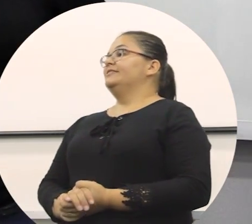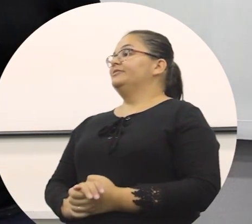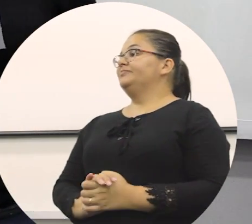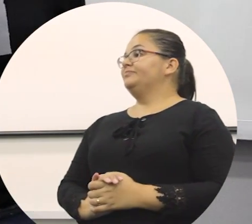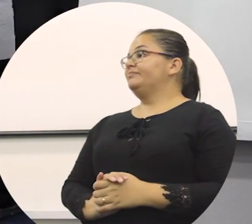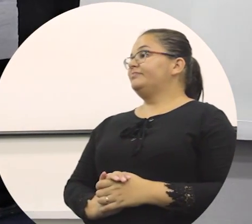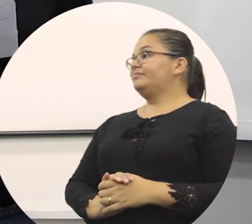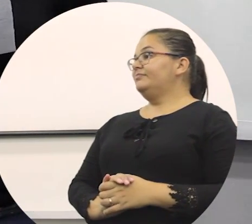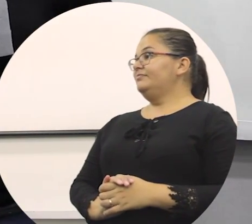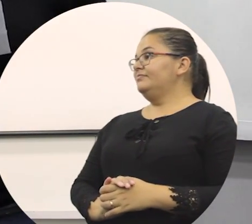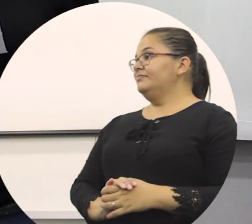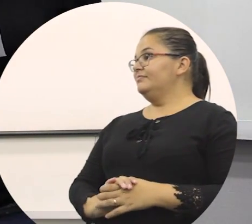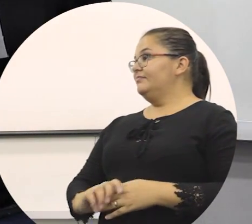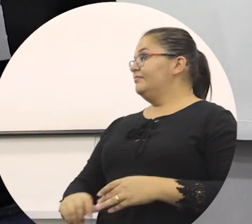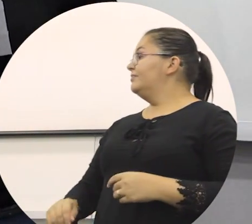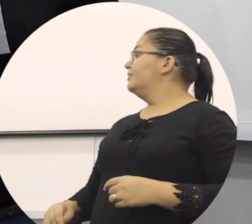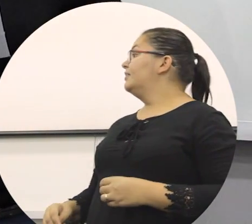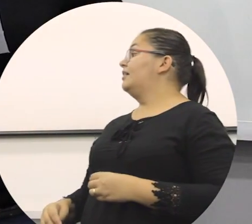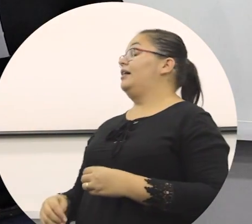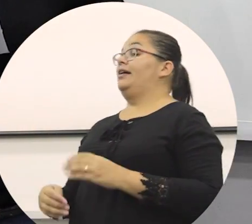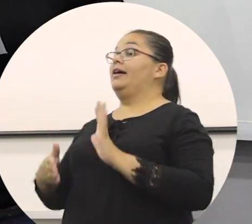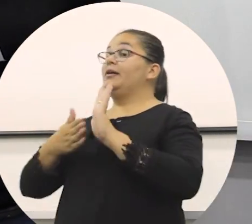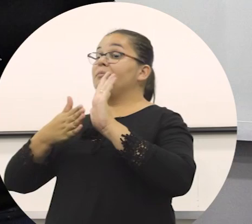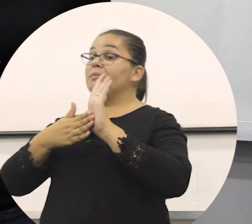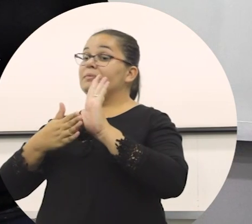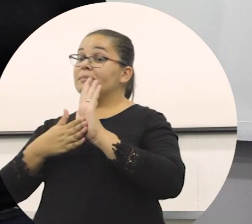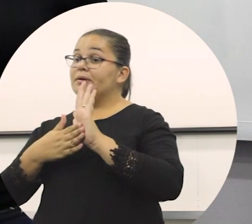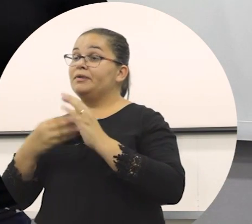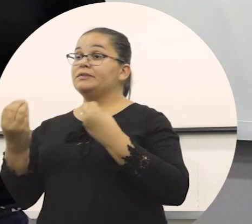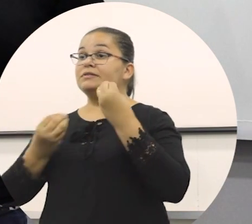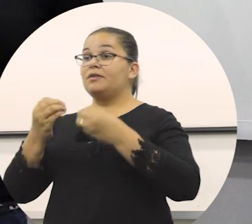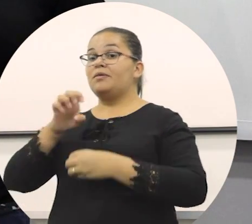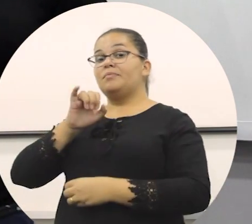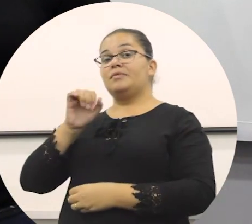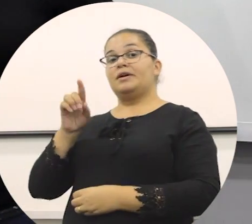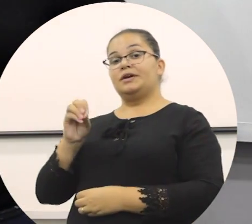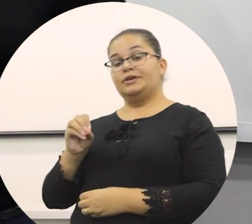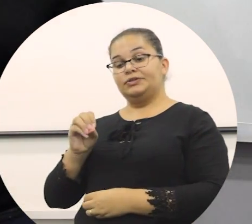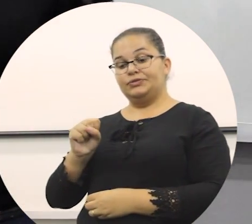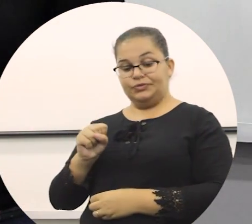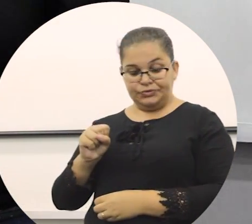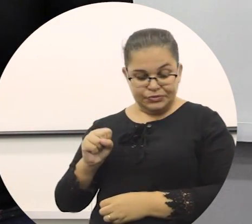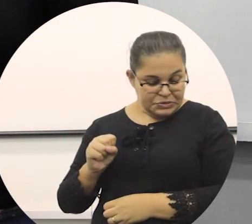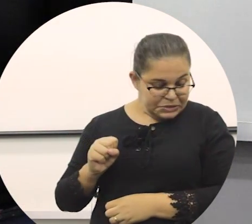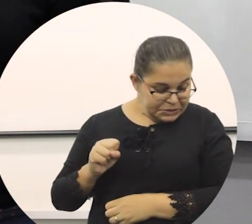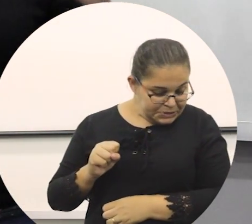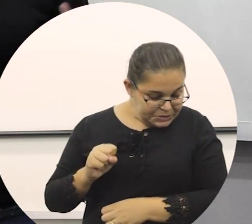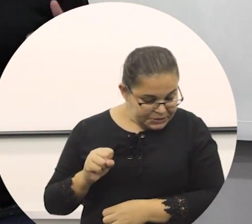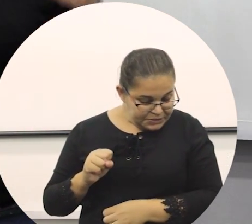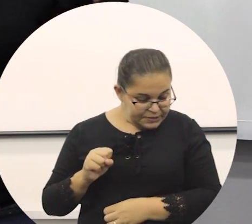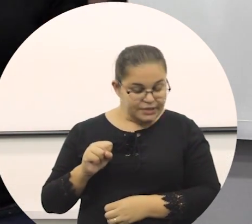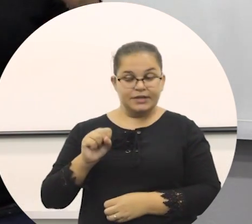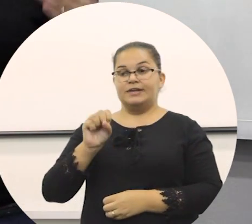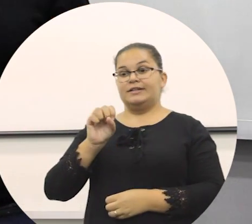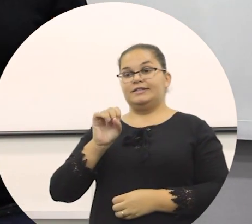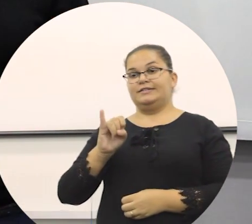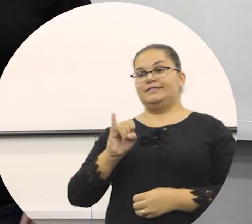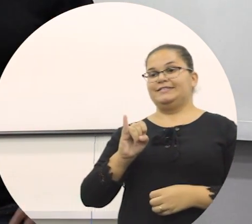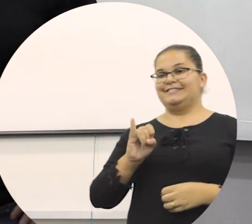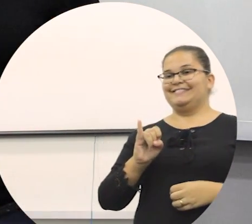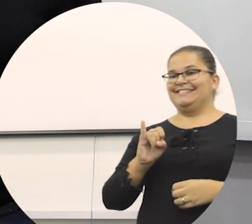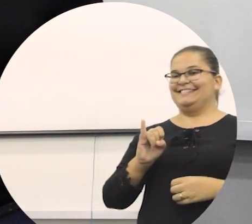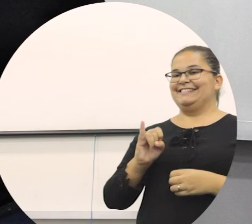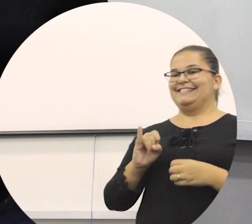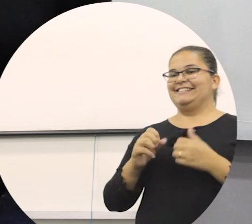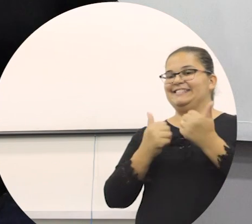nossas discussões lá, enquanto proposição, dos eixos, a gente pensou se tivesse que fazer uma hierarquia, né, dos